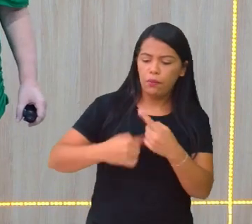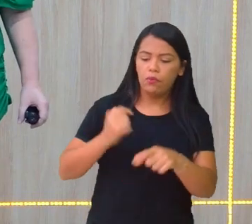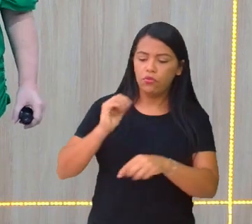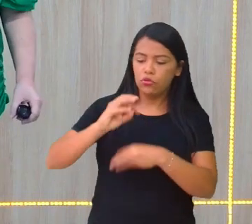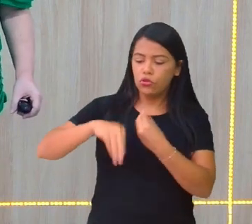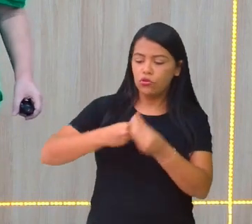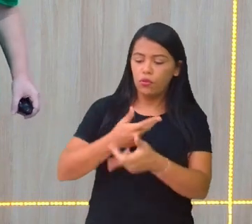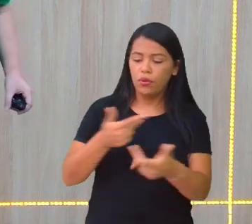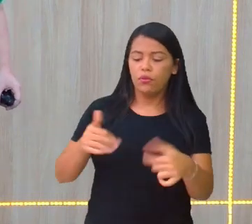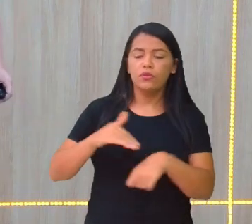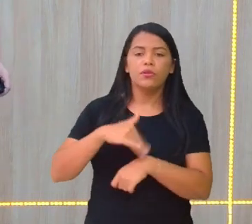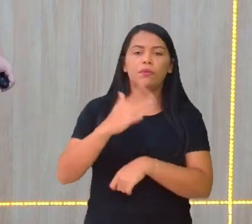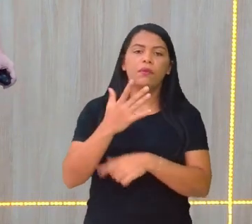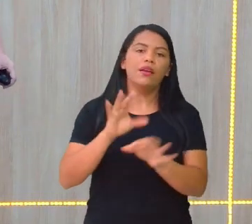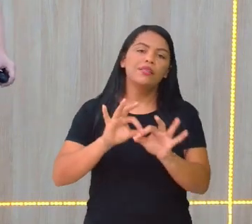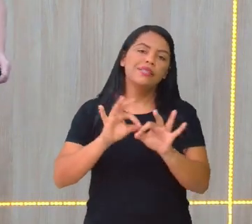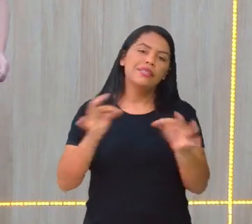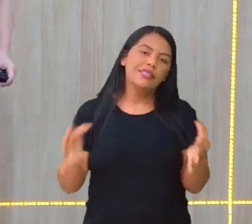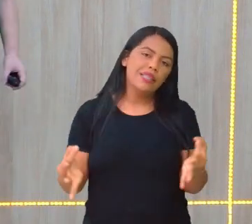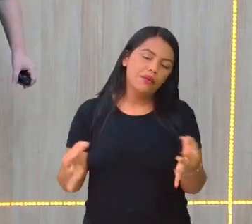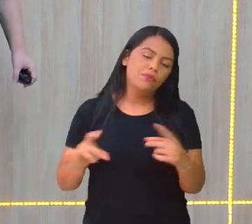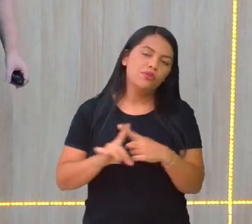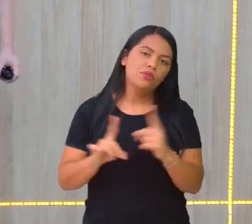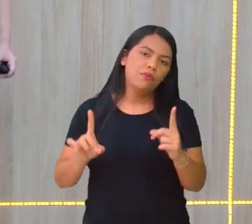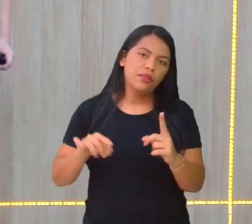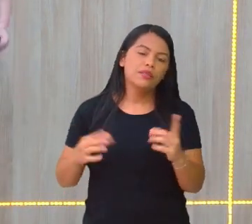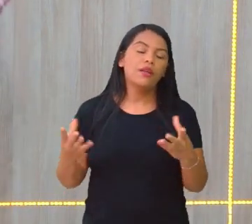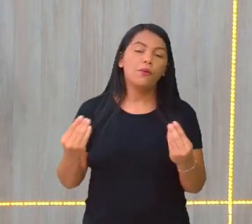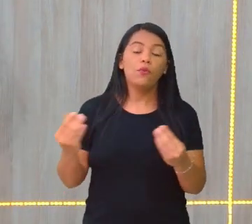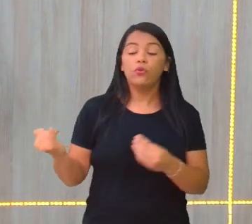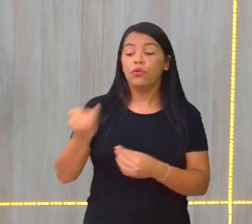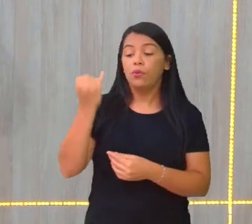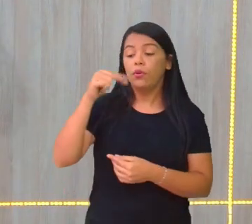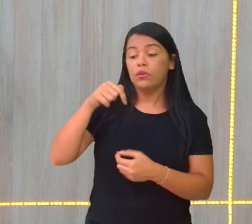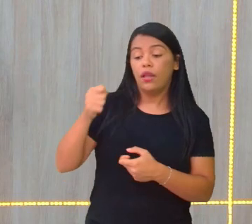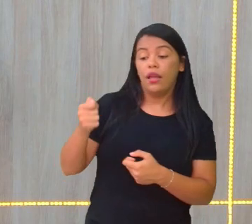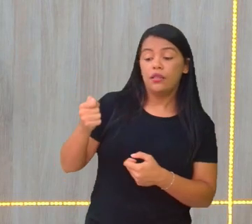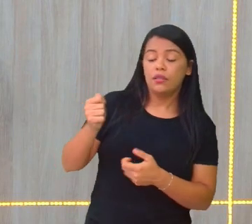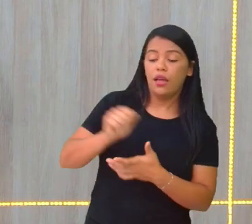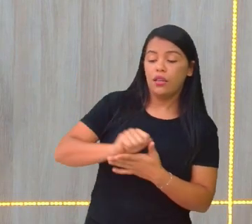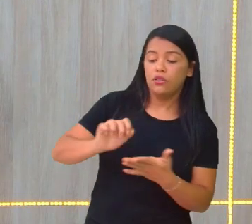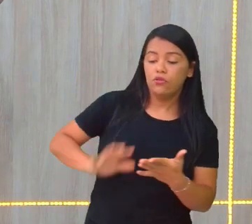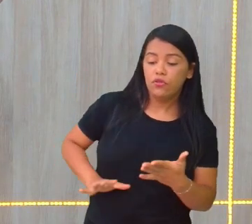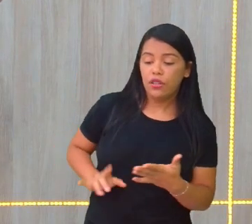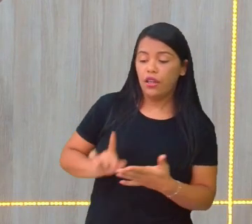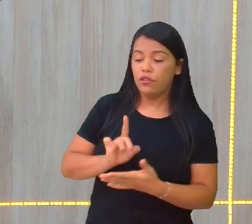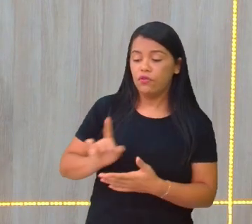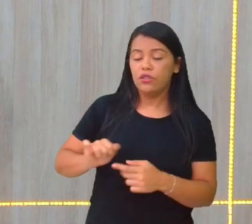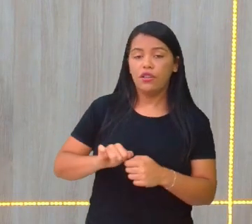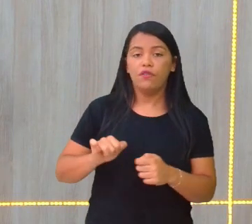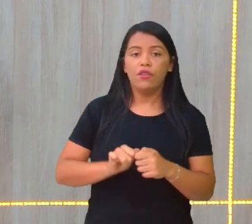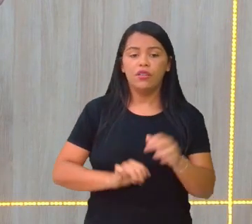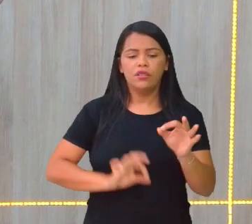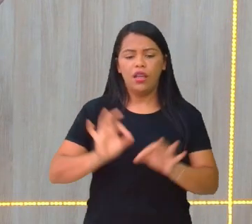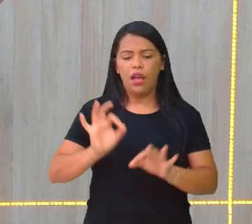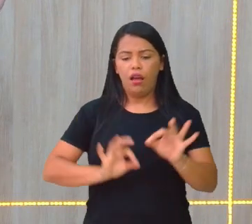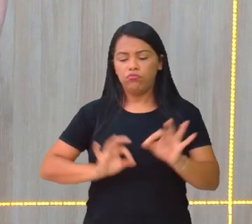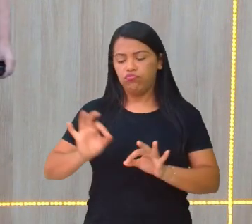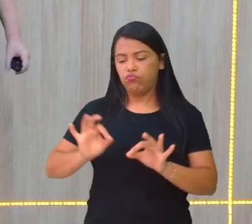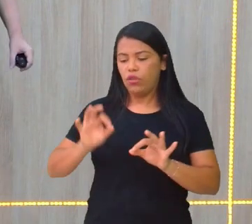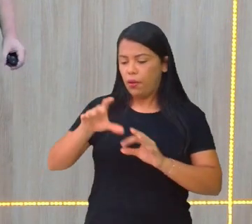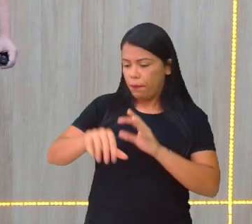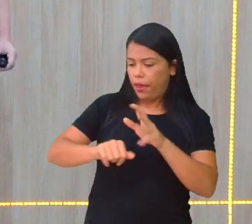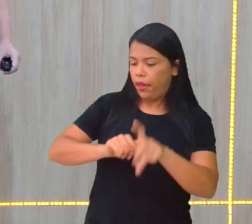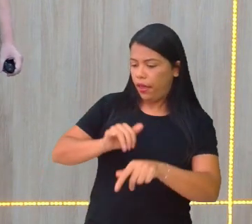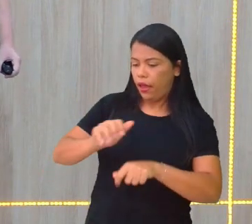mais simples. Mas é muito importante nessa atividade que, além de você estar manipulando, cada etapa da